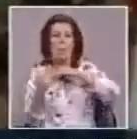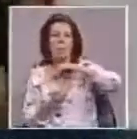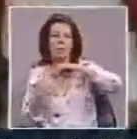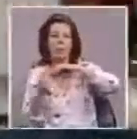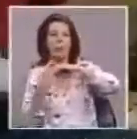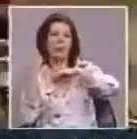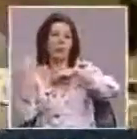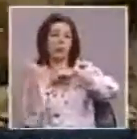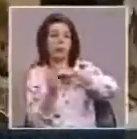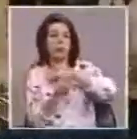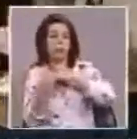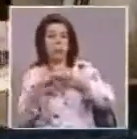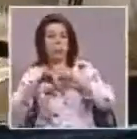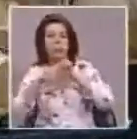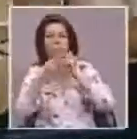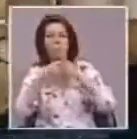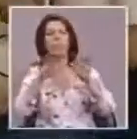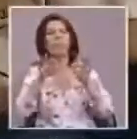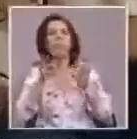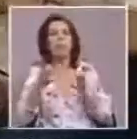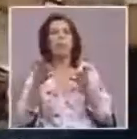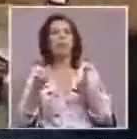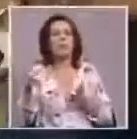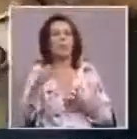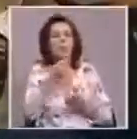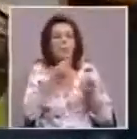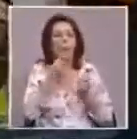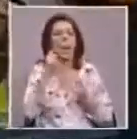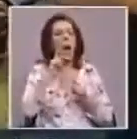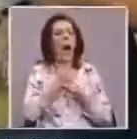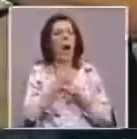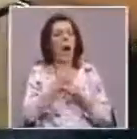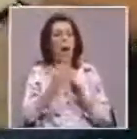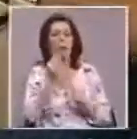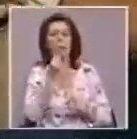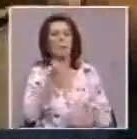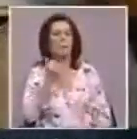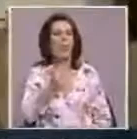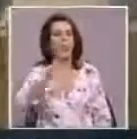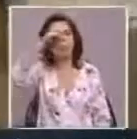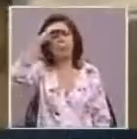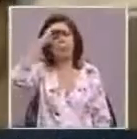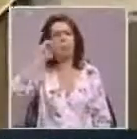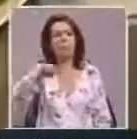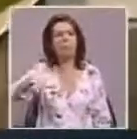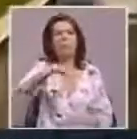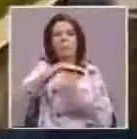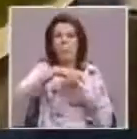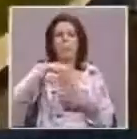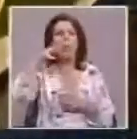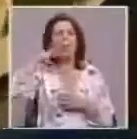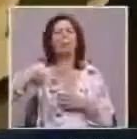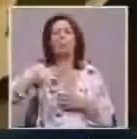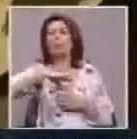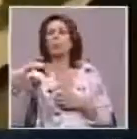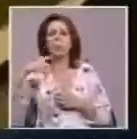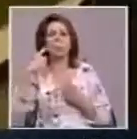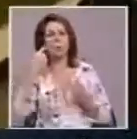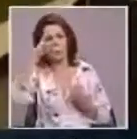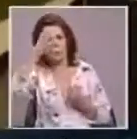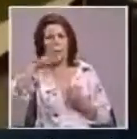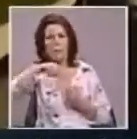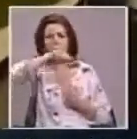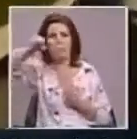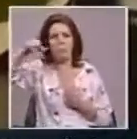que acabam por destruir as estufas, mesmo assim a qualidade continua a manter-se. As pessoas, os portugueses, reconhecem essa qualidade?